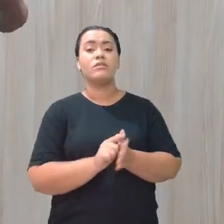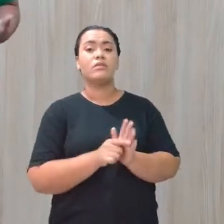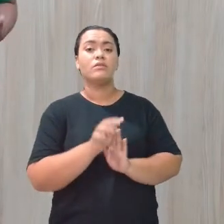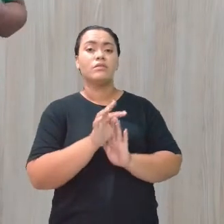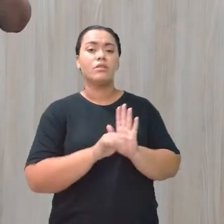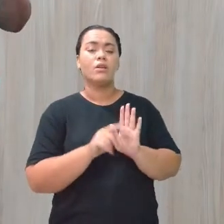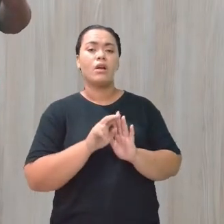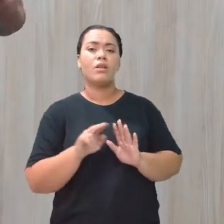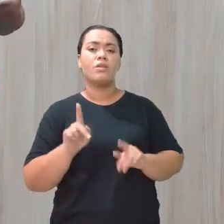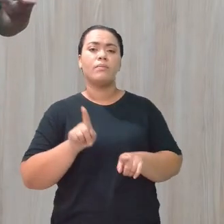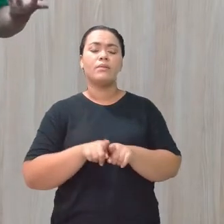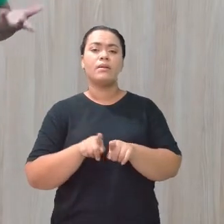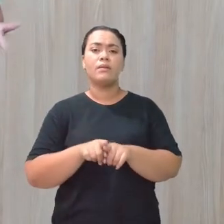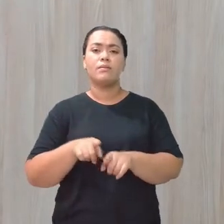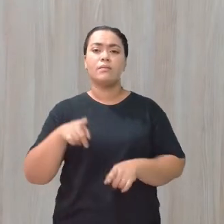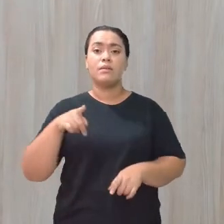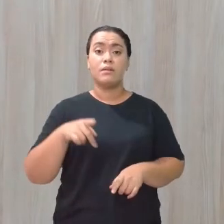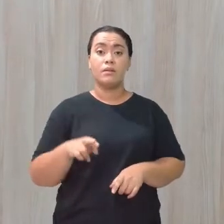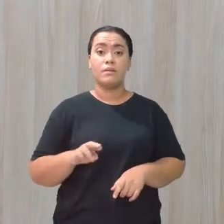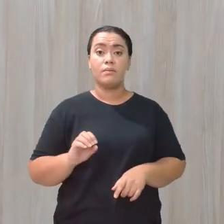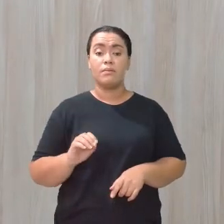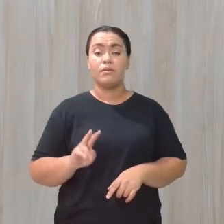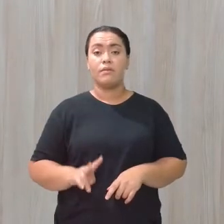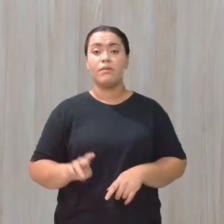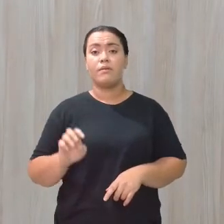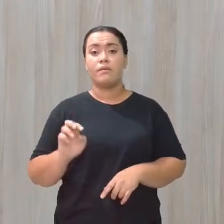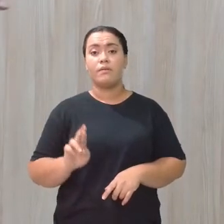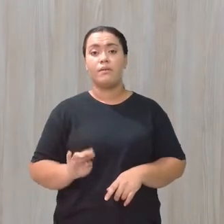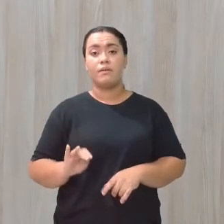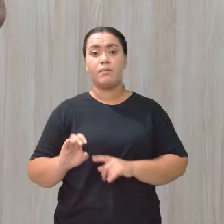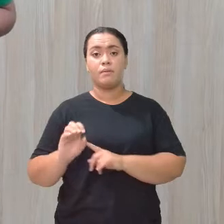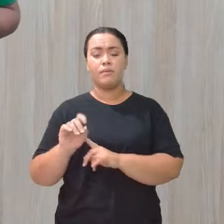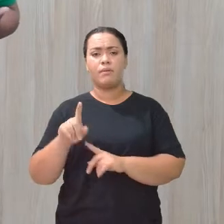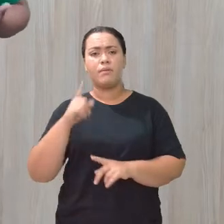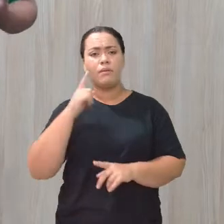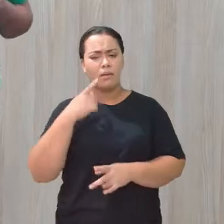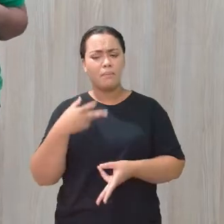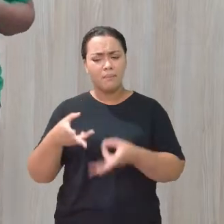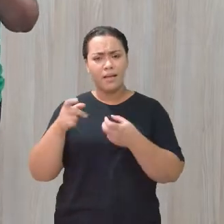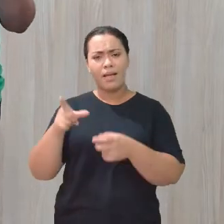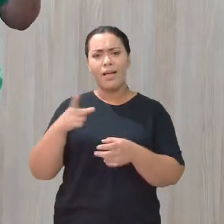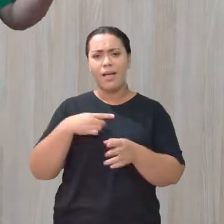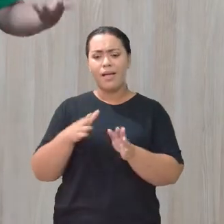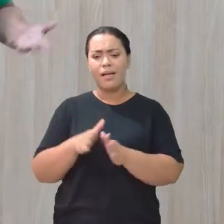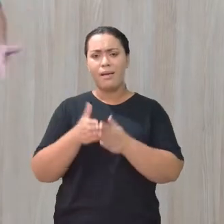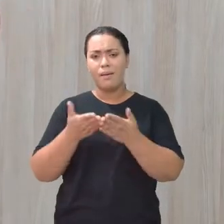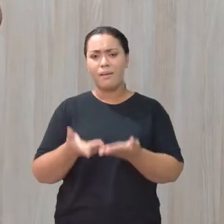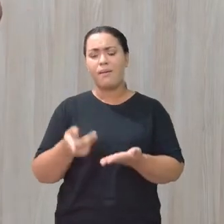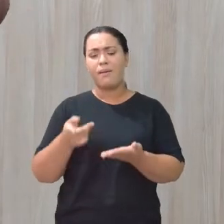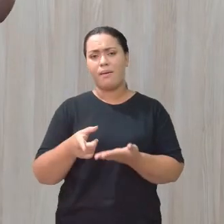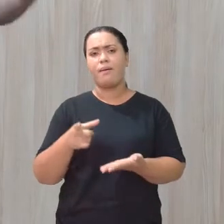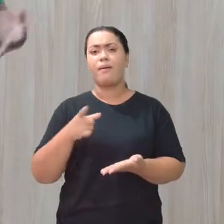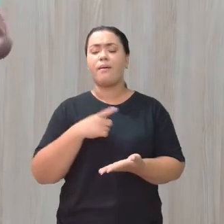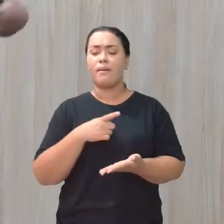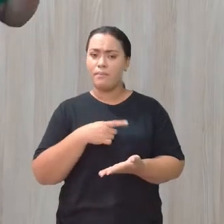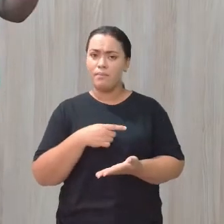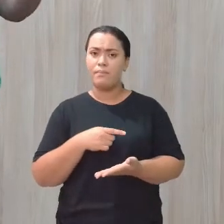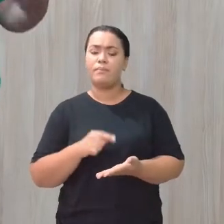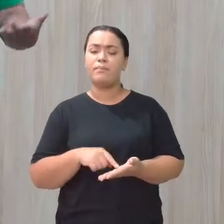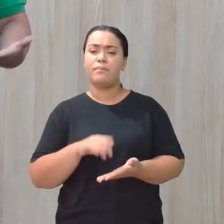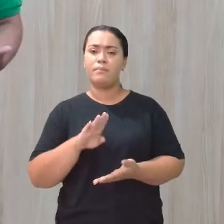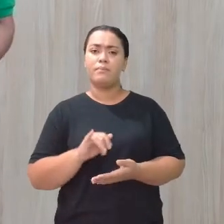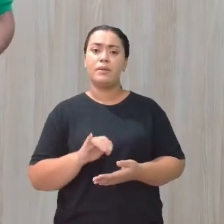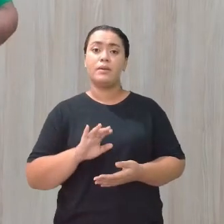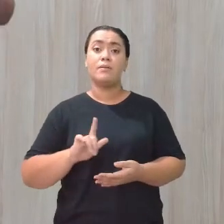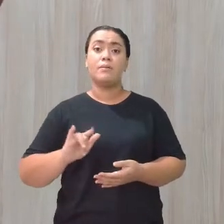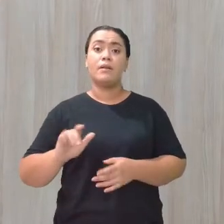eles são uma forma de ensinamento. A gente vê muito isso na Bíblia, por exemplo, quem tem essa fé, que acompanha, que leu